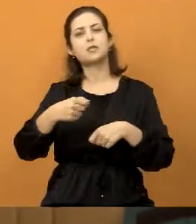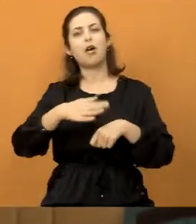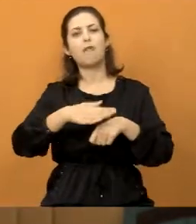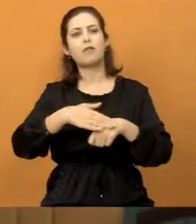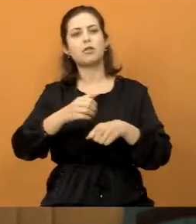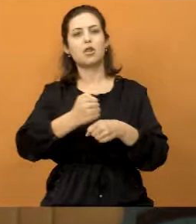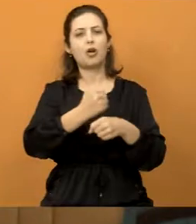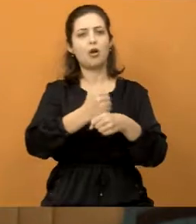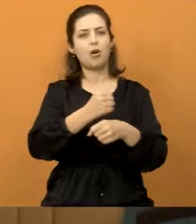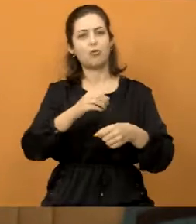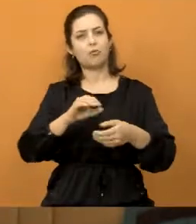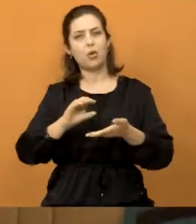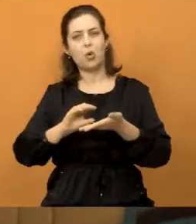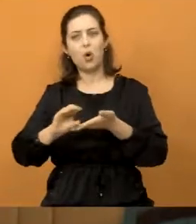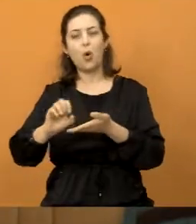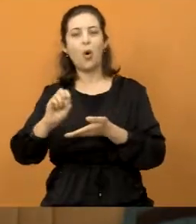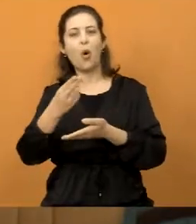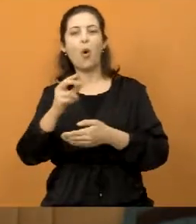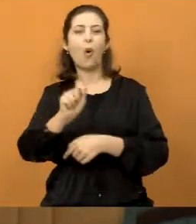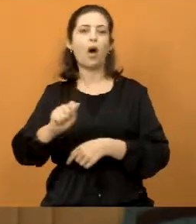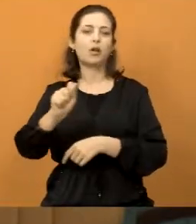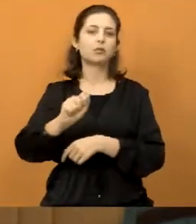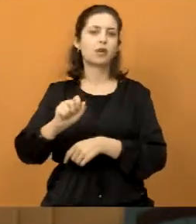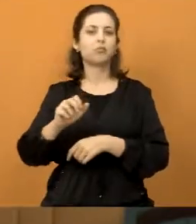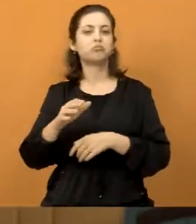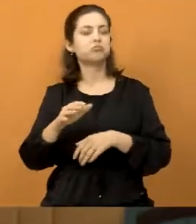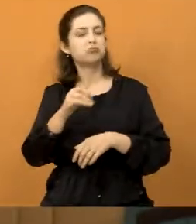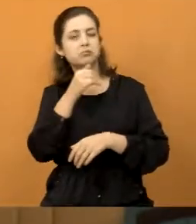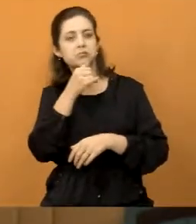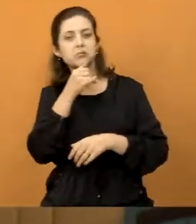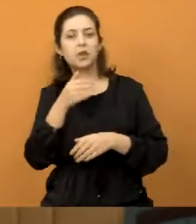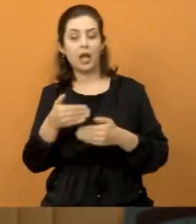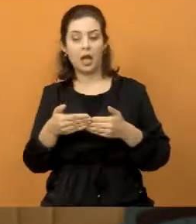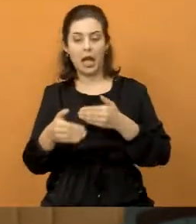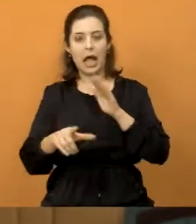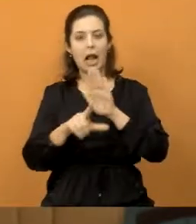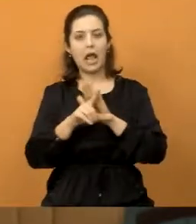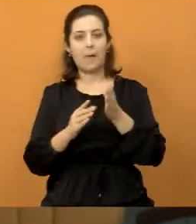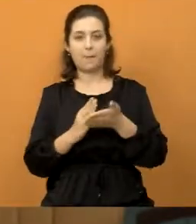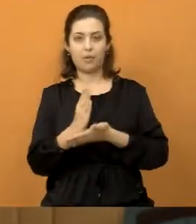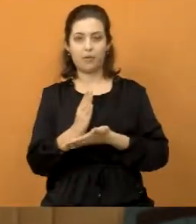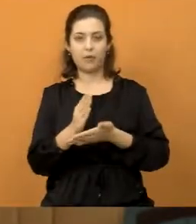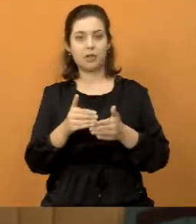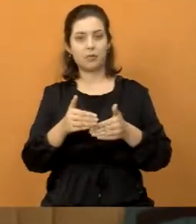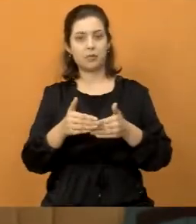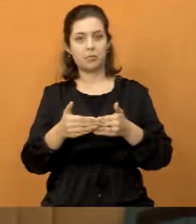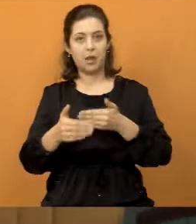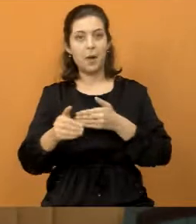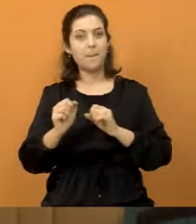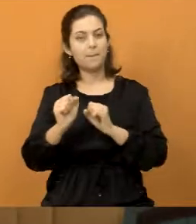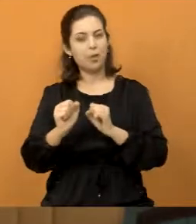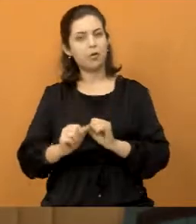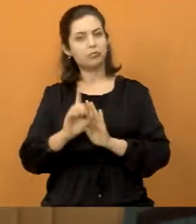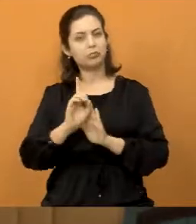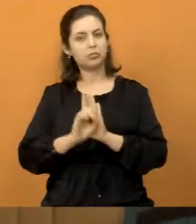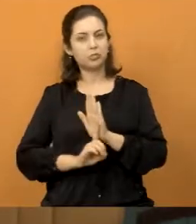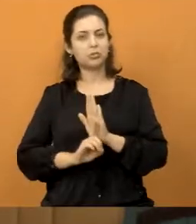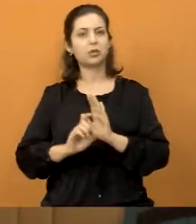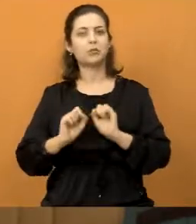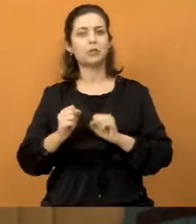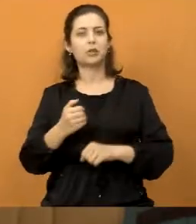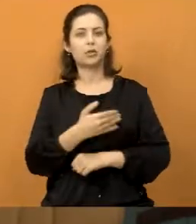indicar um orçamento para alguma entidade a partir de então dessa lei aprovada e promulgada ele terá essa